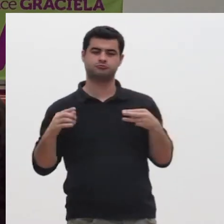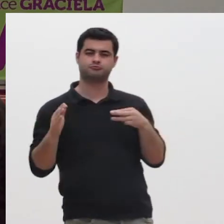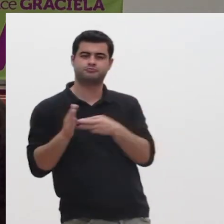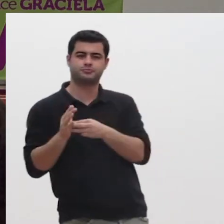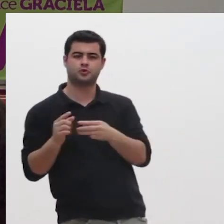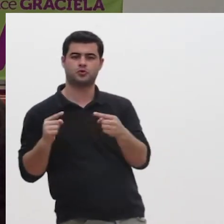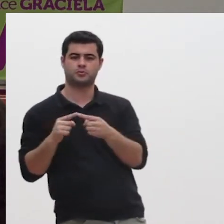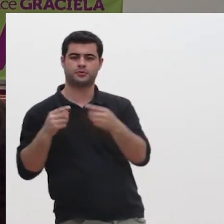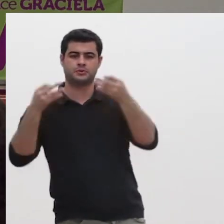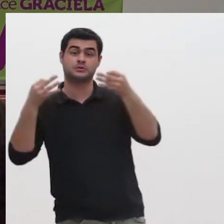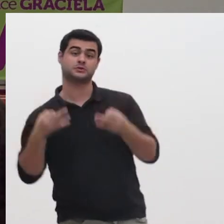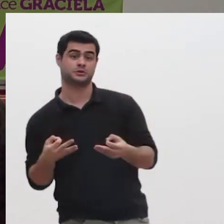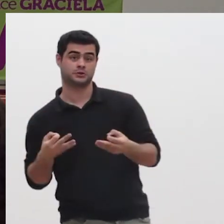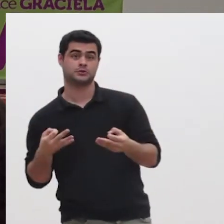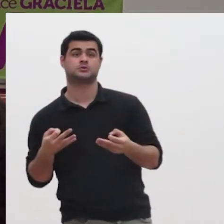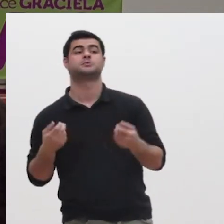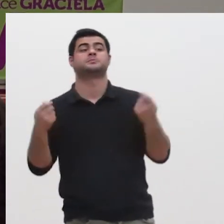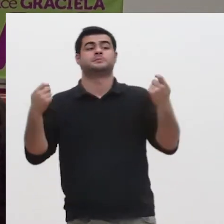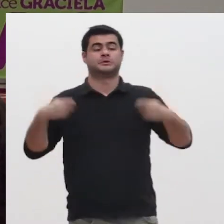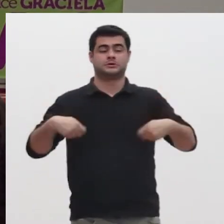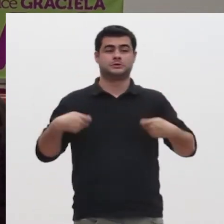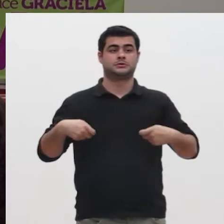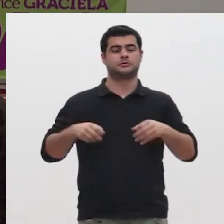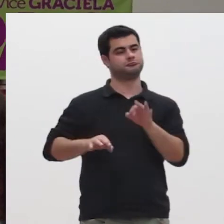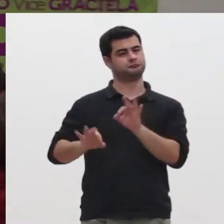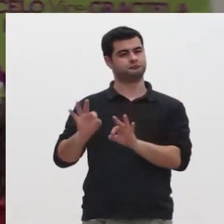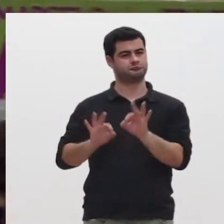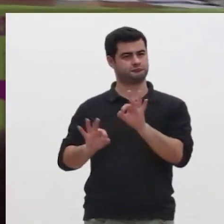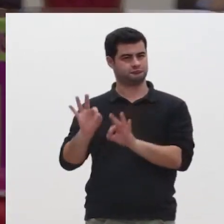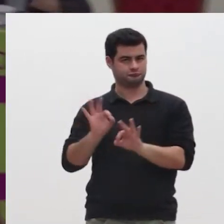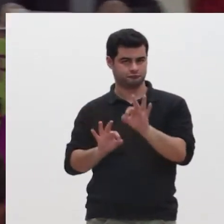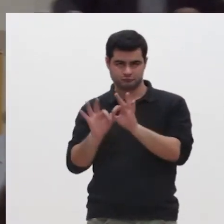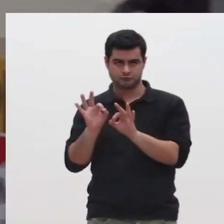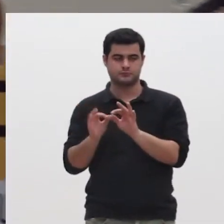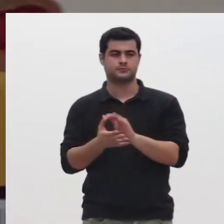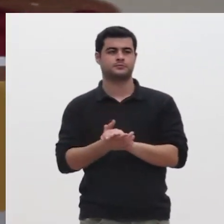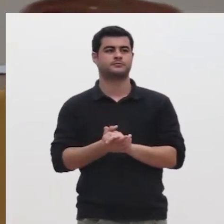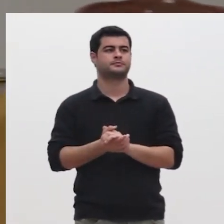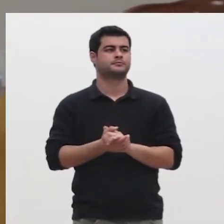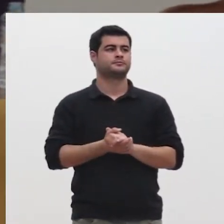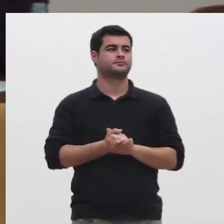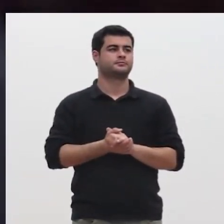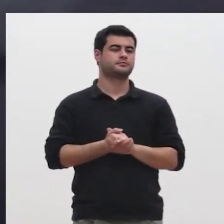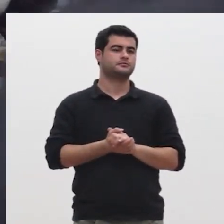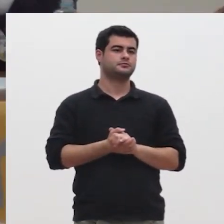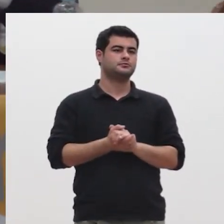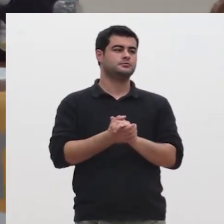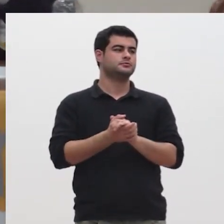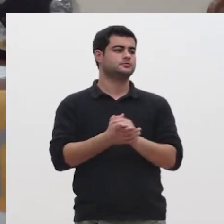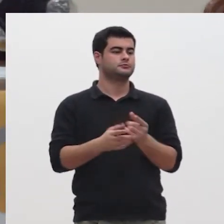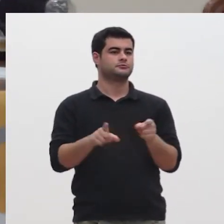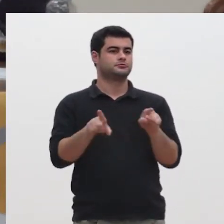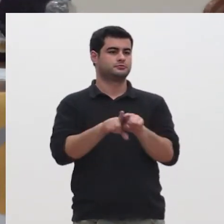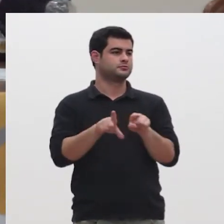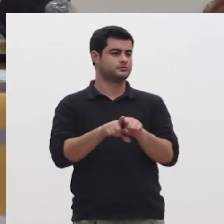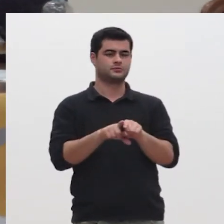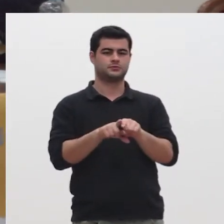equipamento não tem tomada para ser, como tem exemplo também da liquefatora de nitrogênio